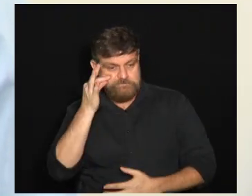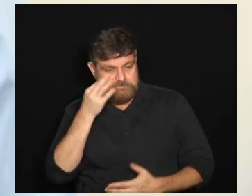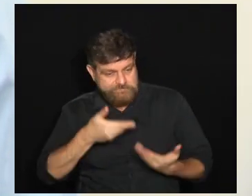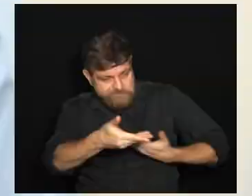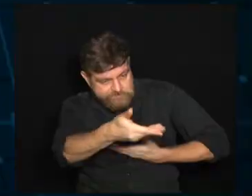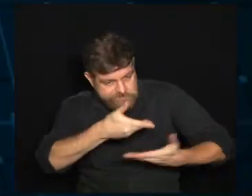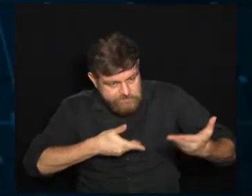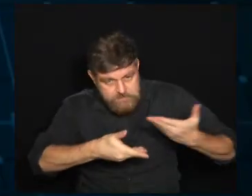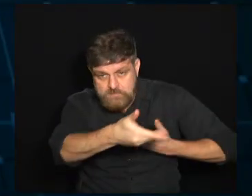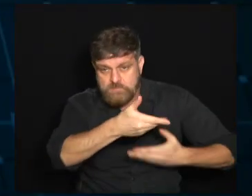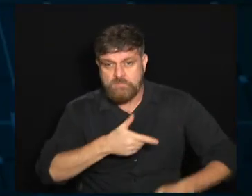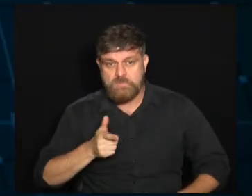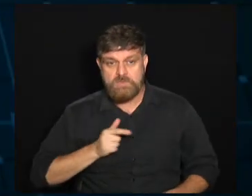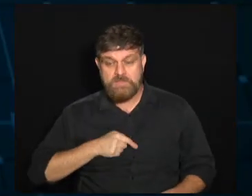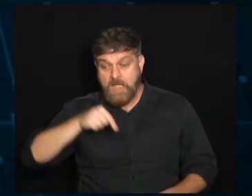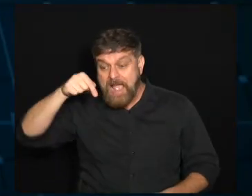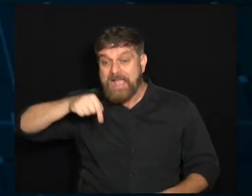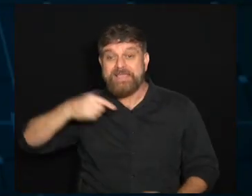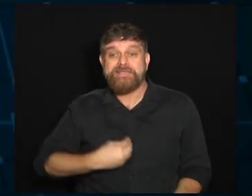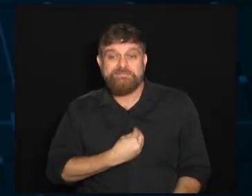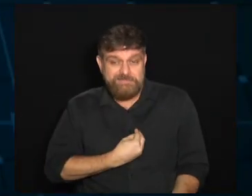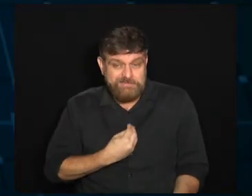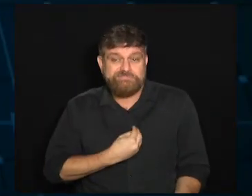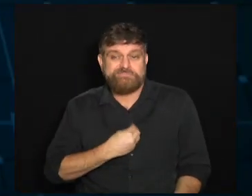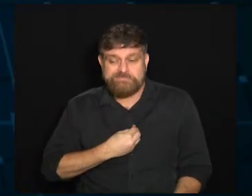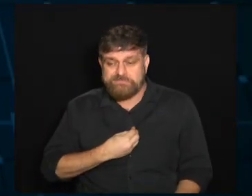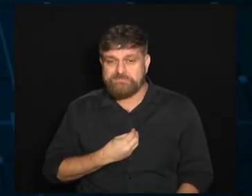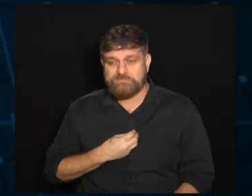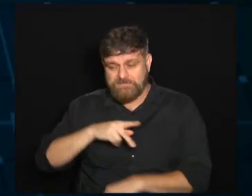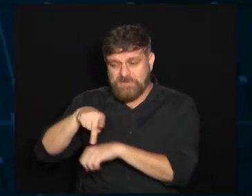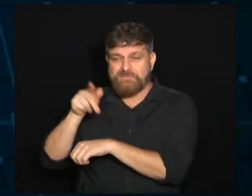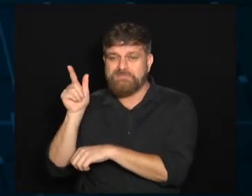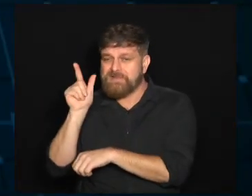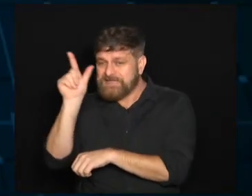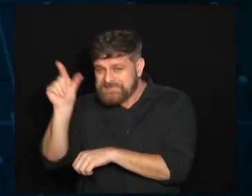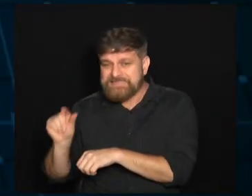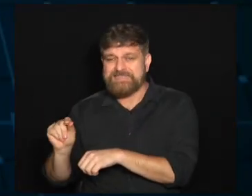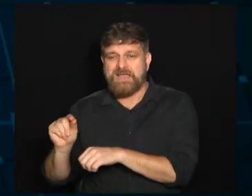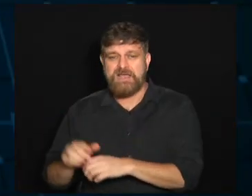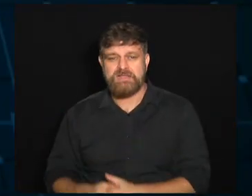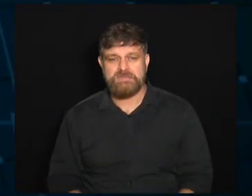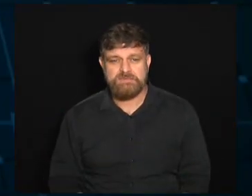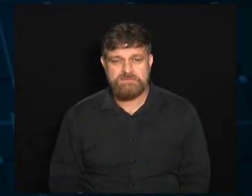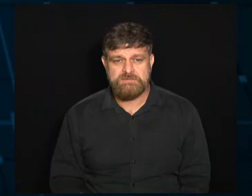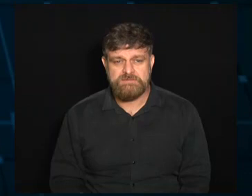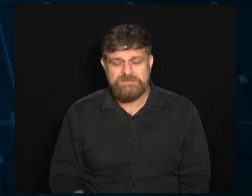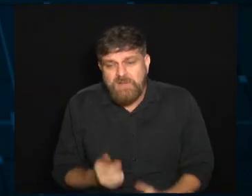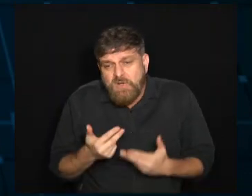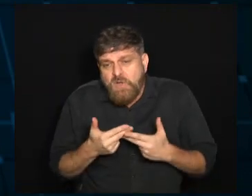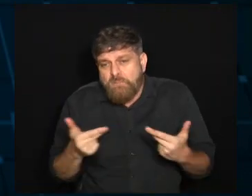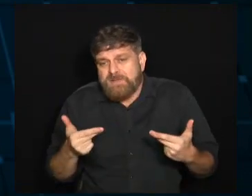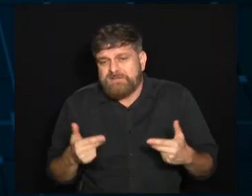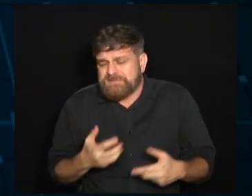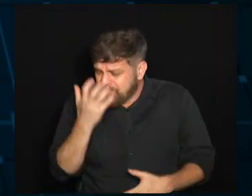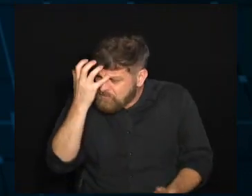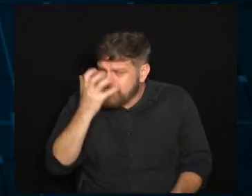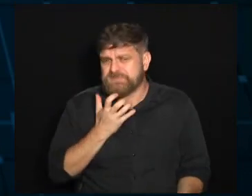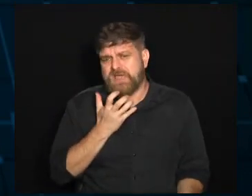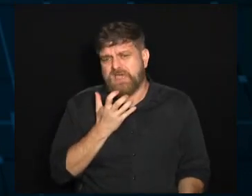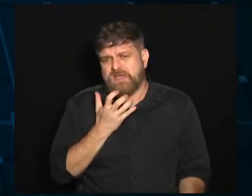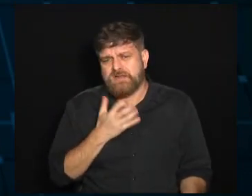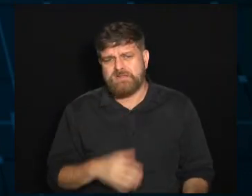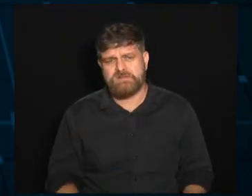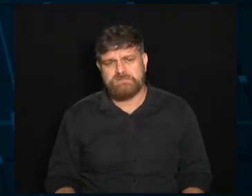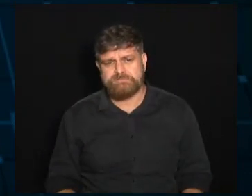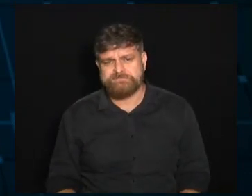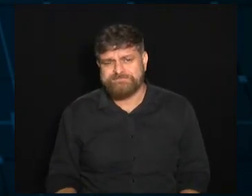né? Passando um pouco daquilo que eu estou vivendo aqui nesse momento, né? E é uma coisa muito séria, não é